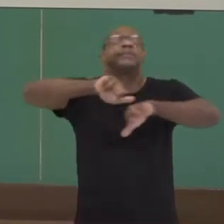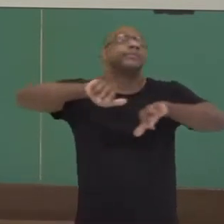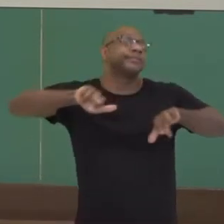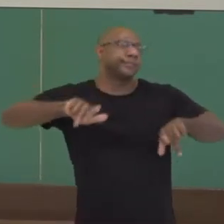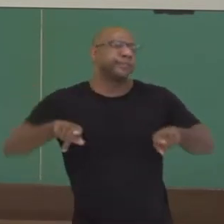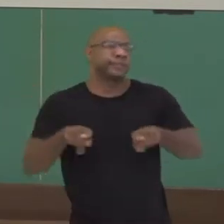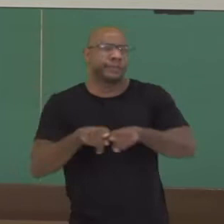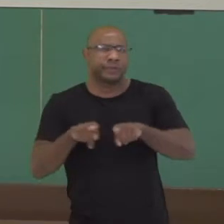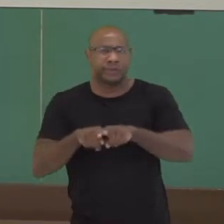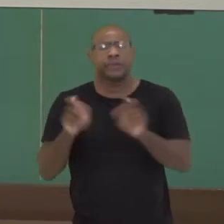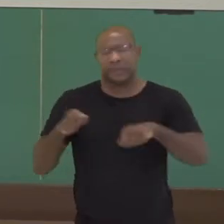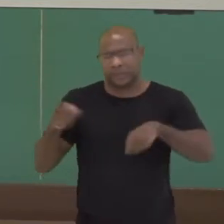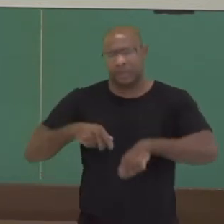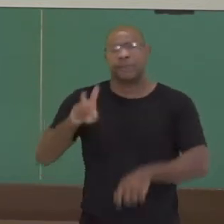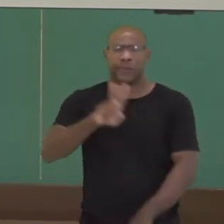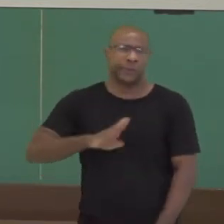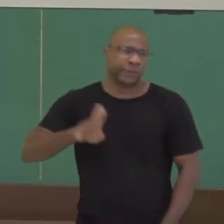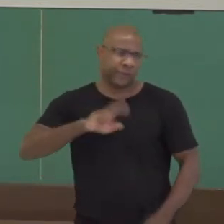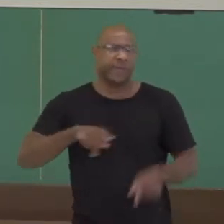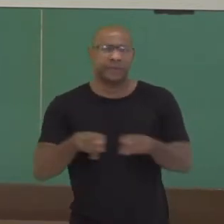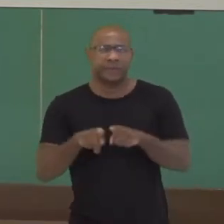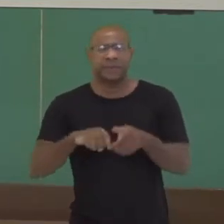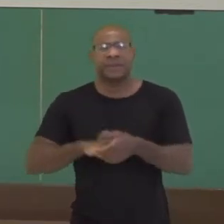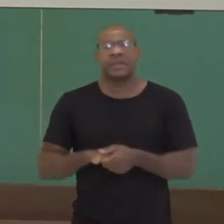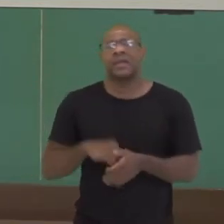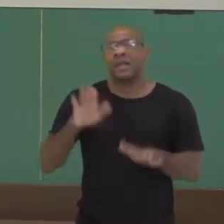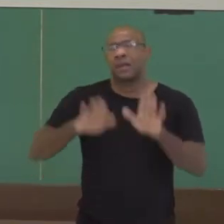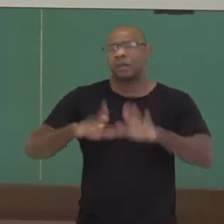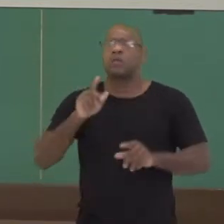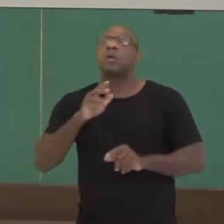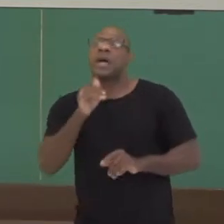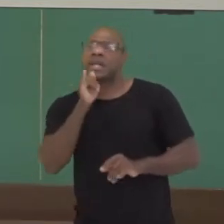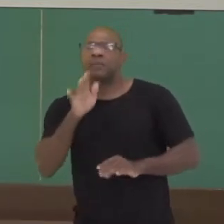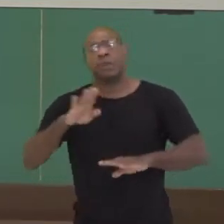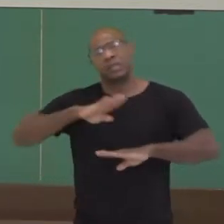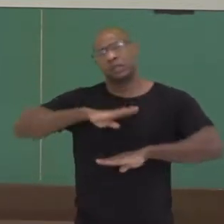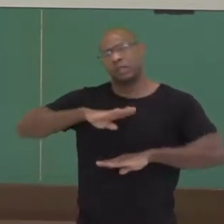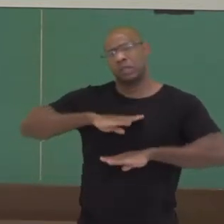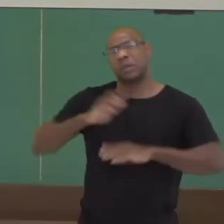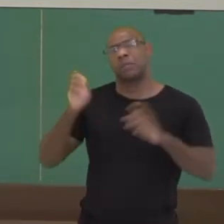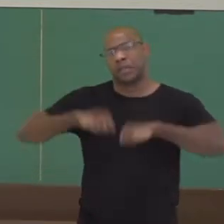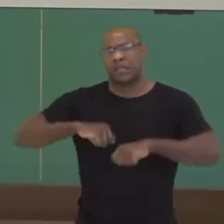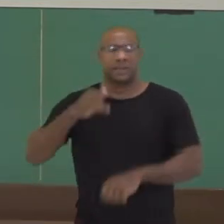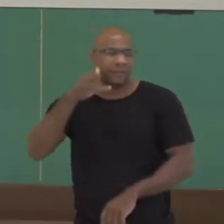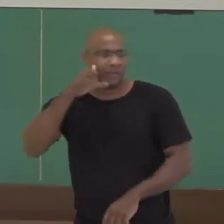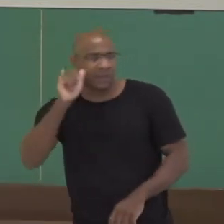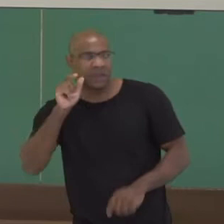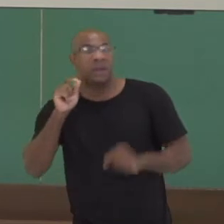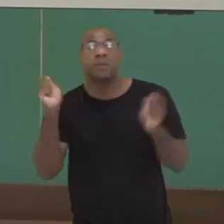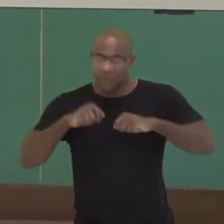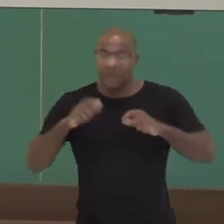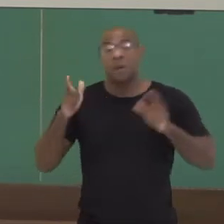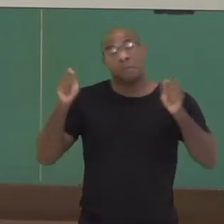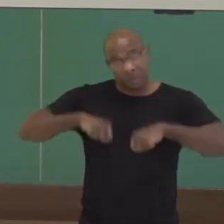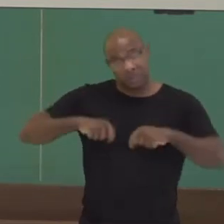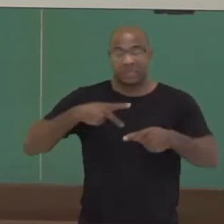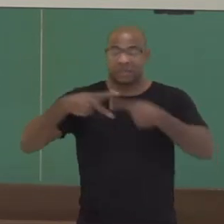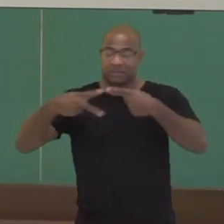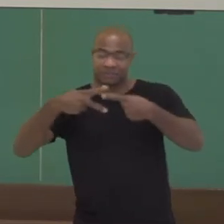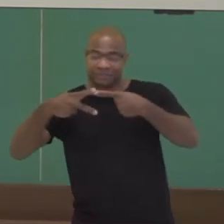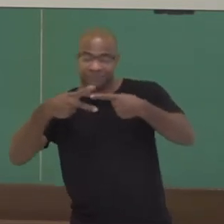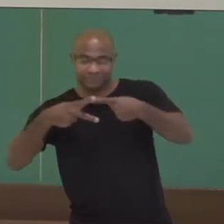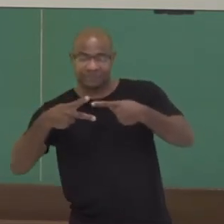vezes nem se dão conta de que uma situação pode ser representada na forma fracionária